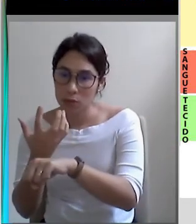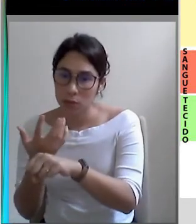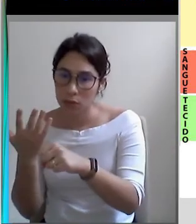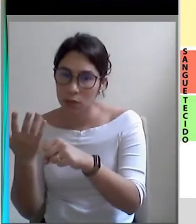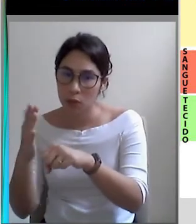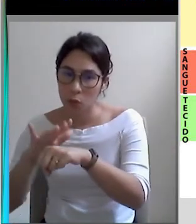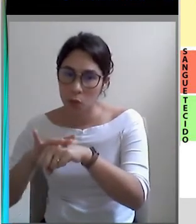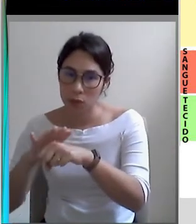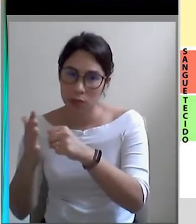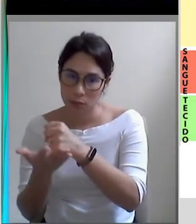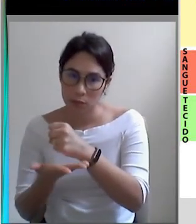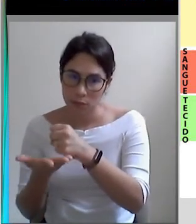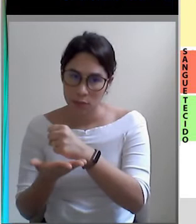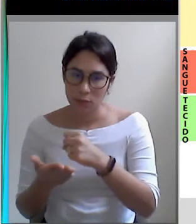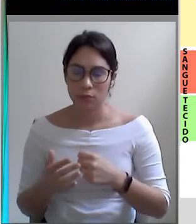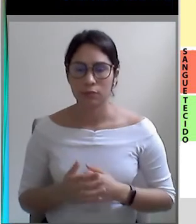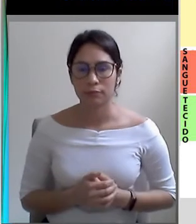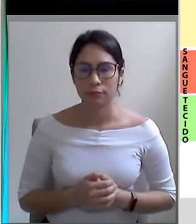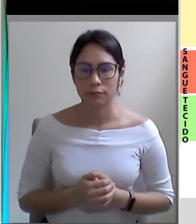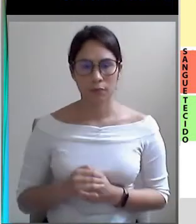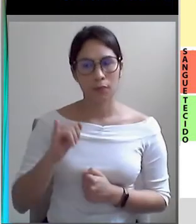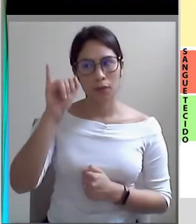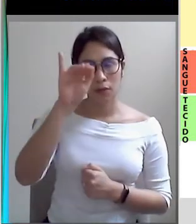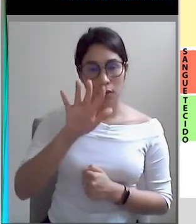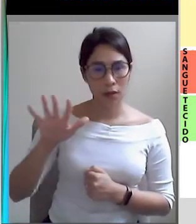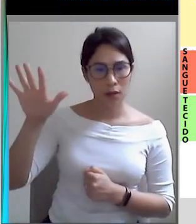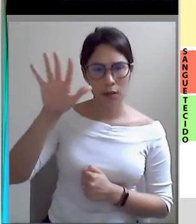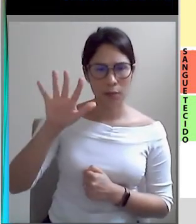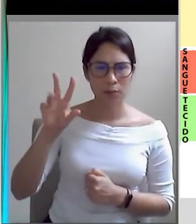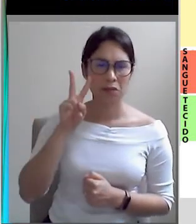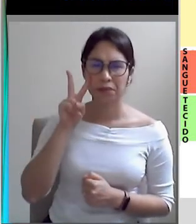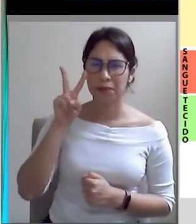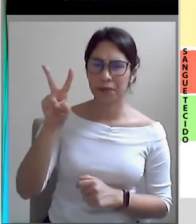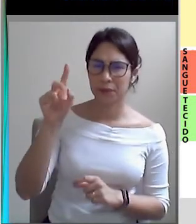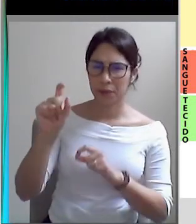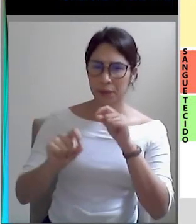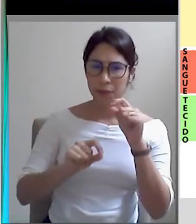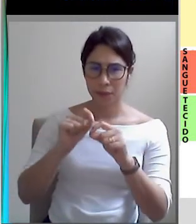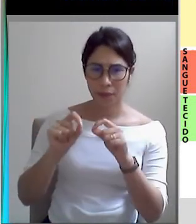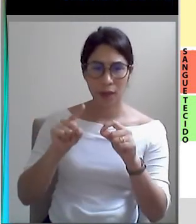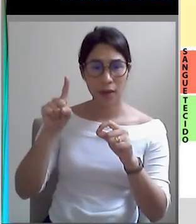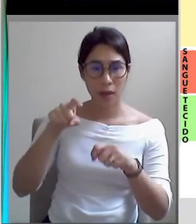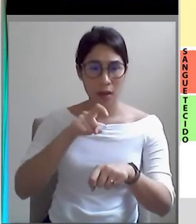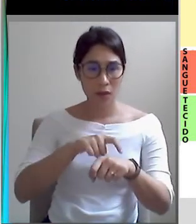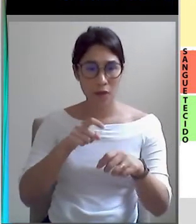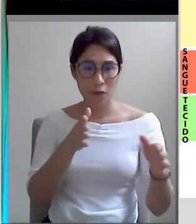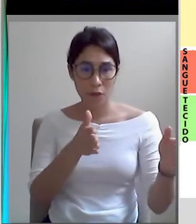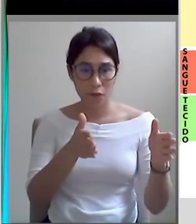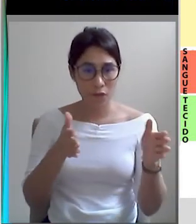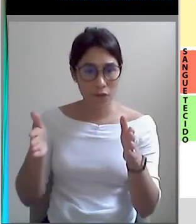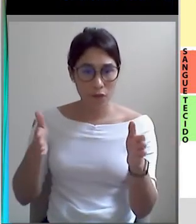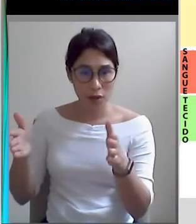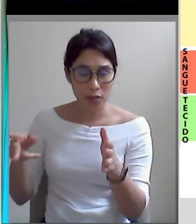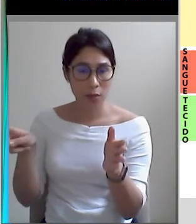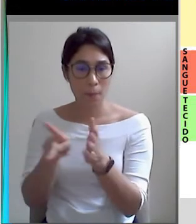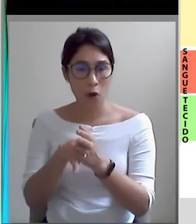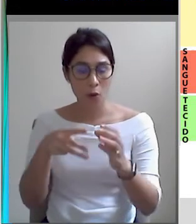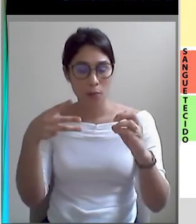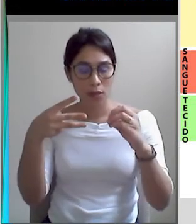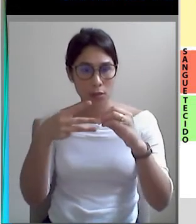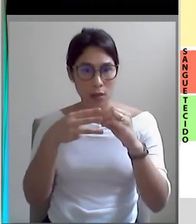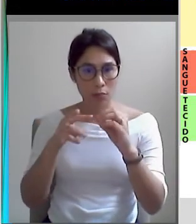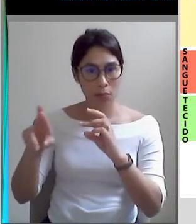célula-tronco e precursoras ocorre a mitose destas células, havendo-se o repovoamento daquele nível de